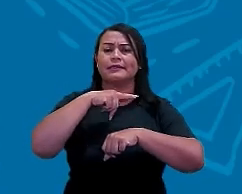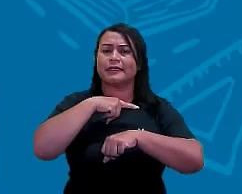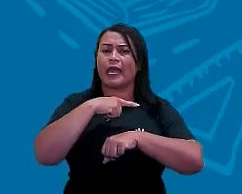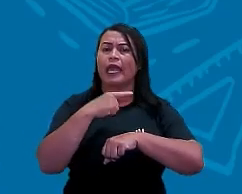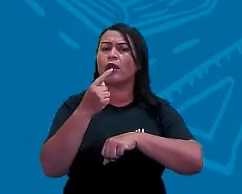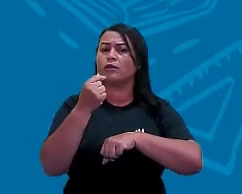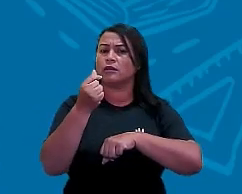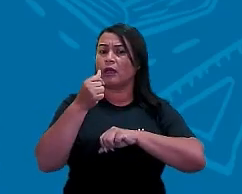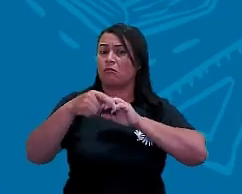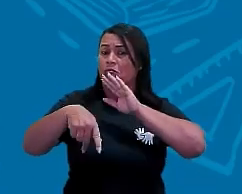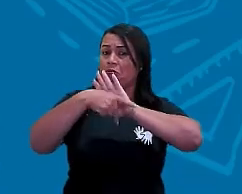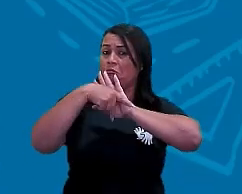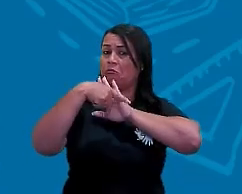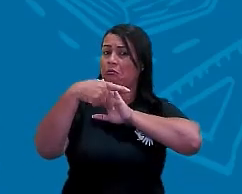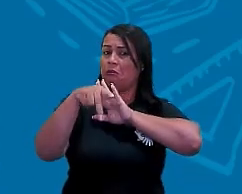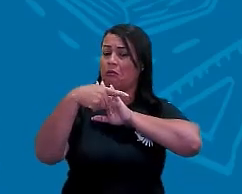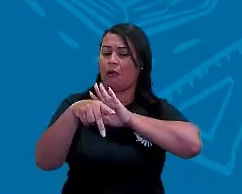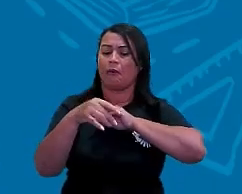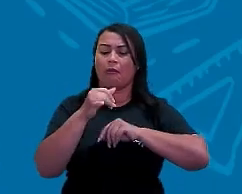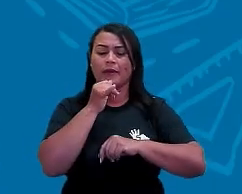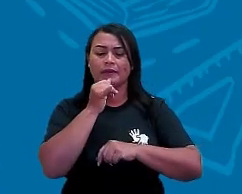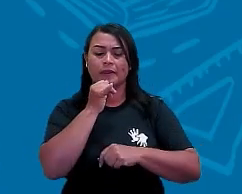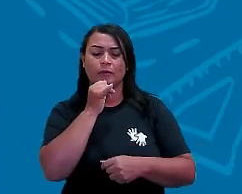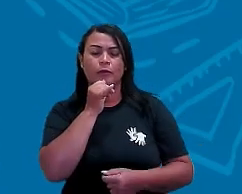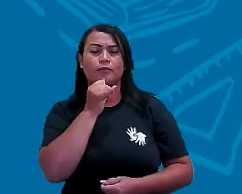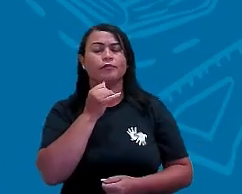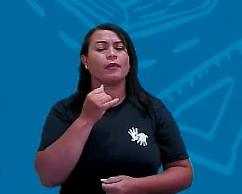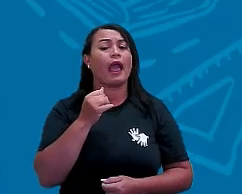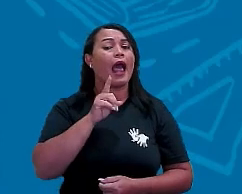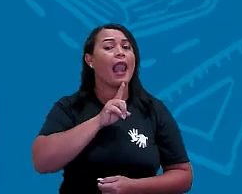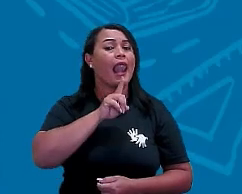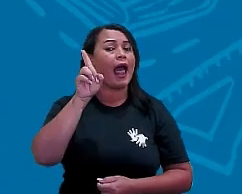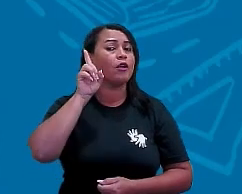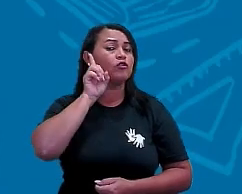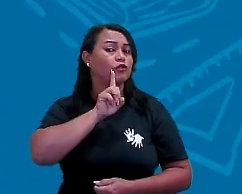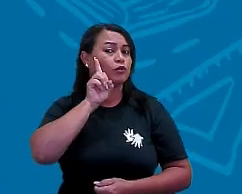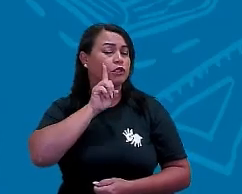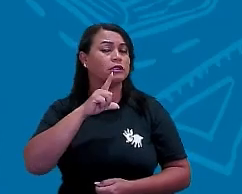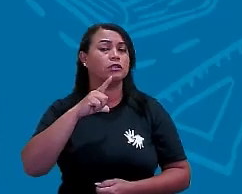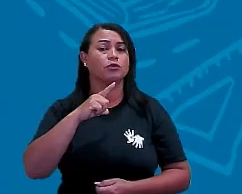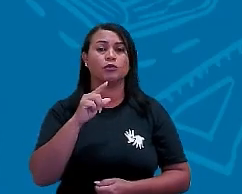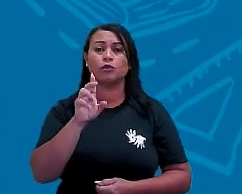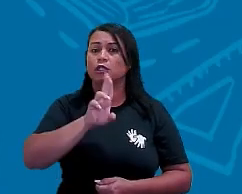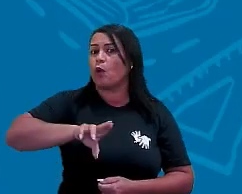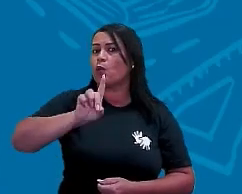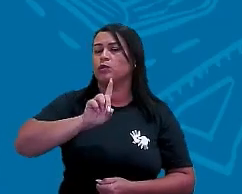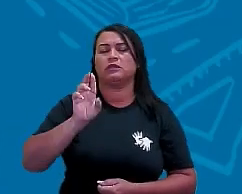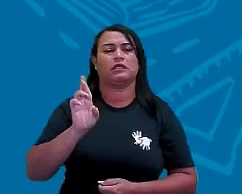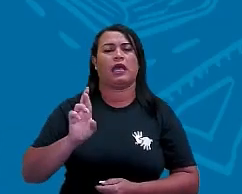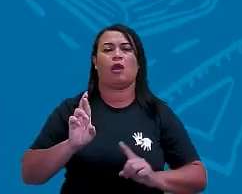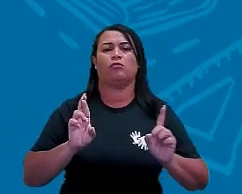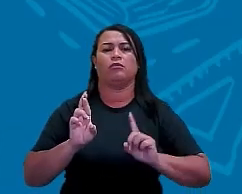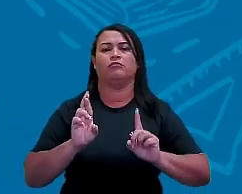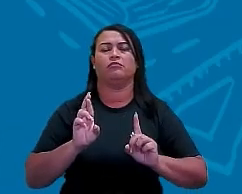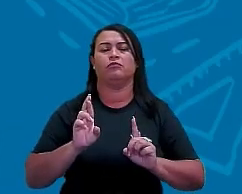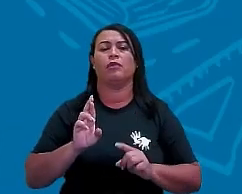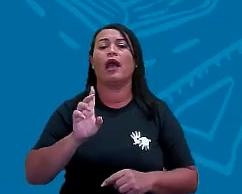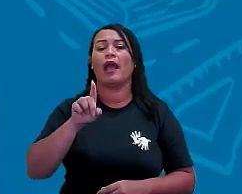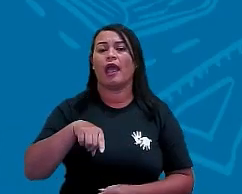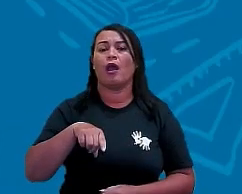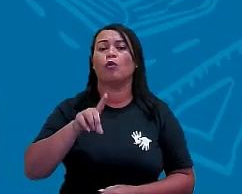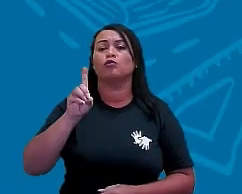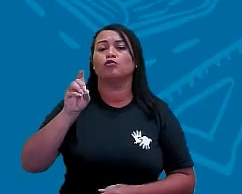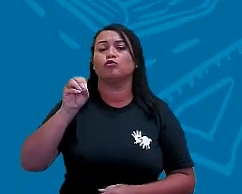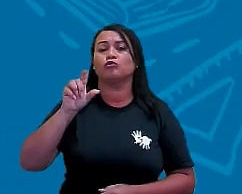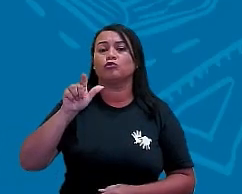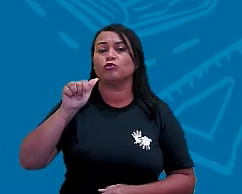país tem o seu dinheiro. Então, por exemplo, lá nos Estados Unidos, eles não usam o real. Ele vai usar o